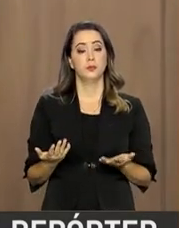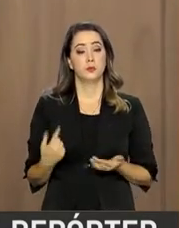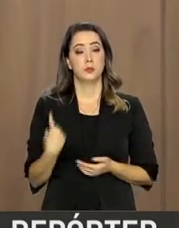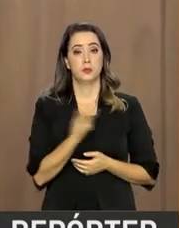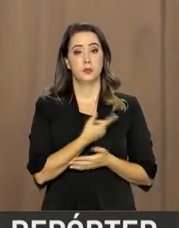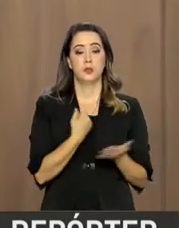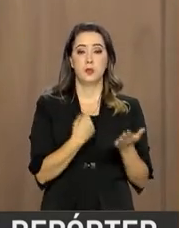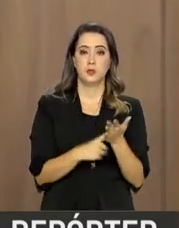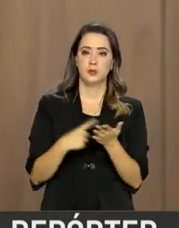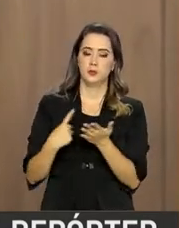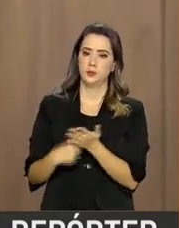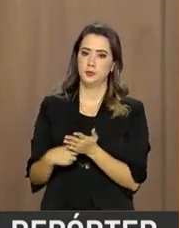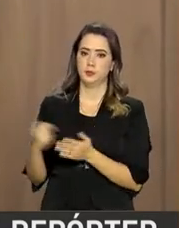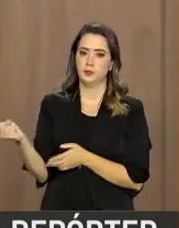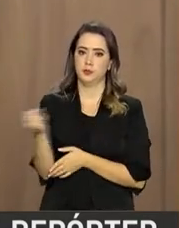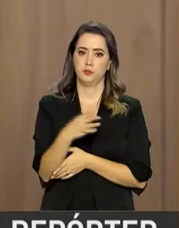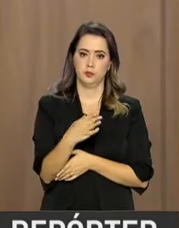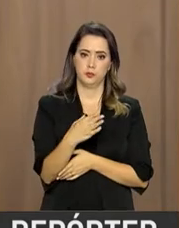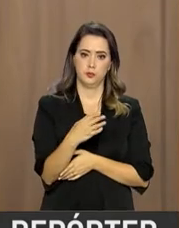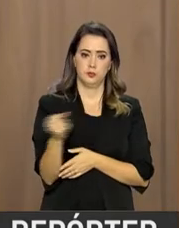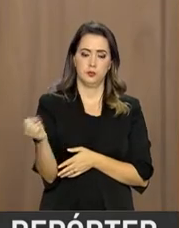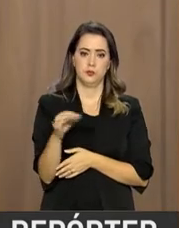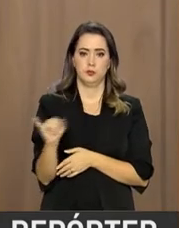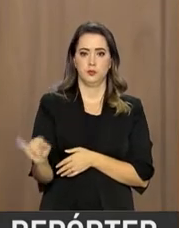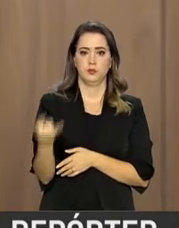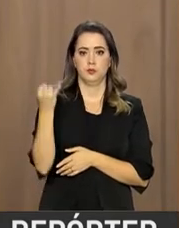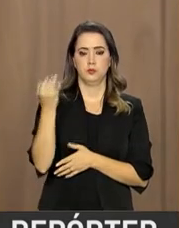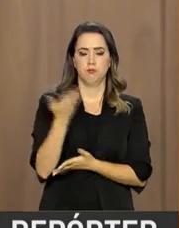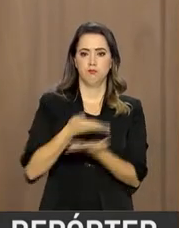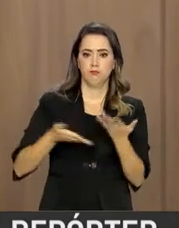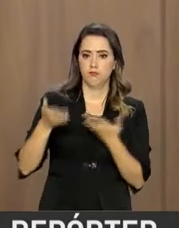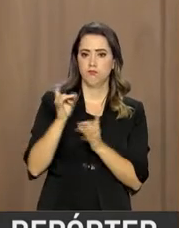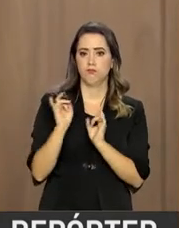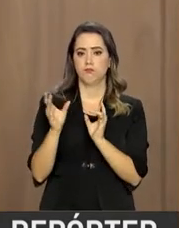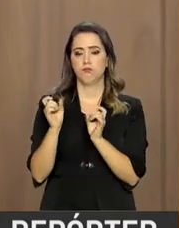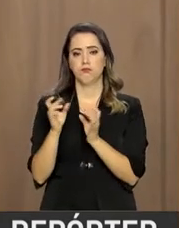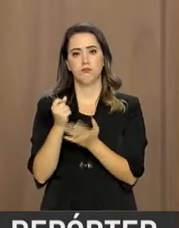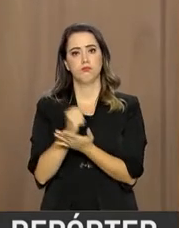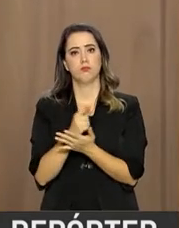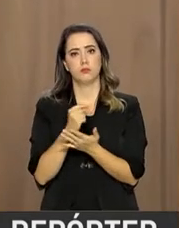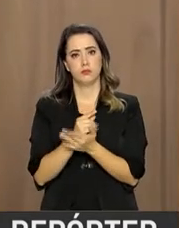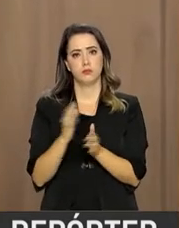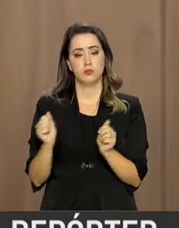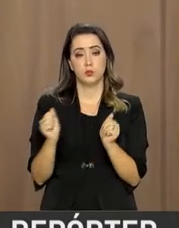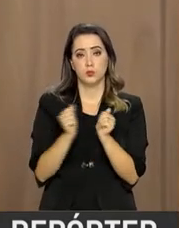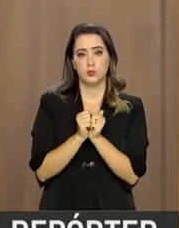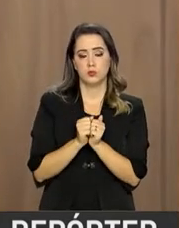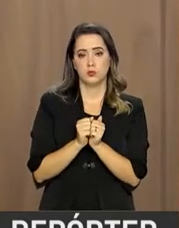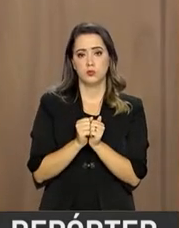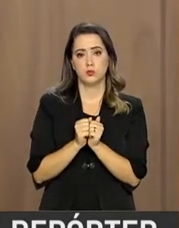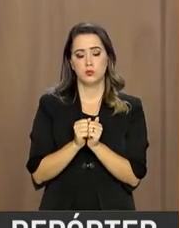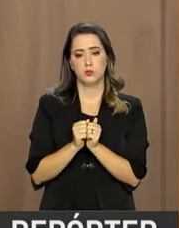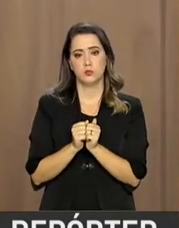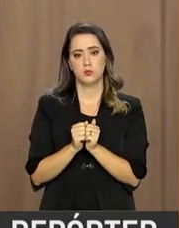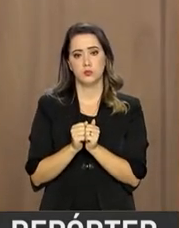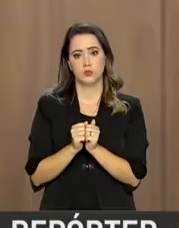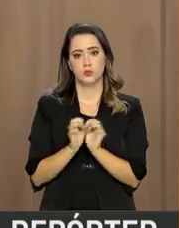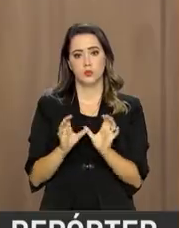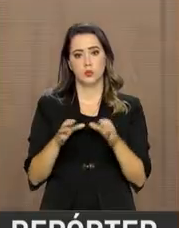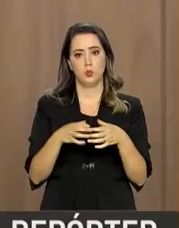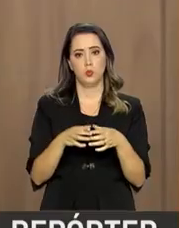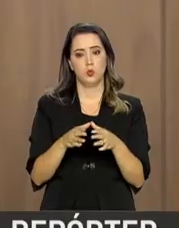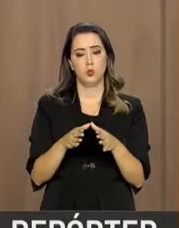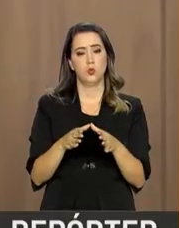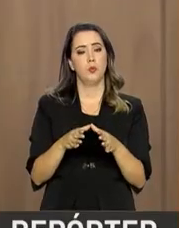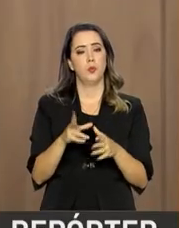estamos tratando de novos não é novas oportunidades de negócios junto o álbum é o setor privado